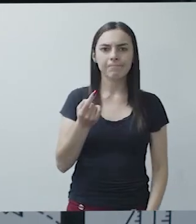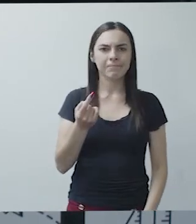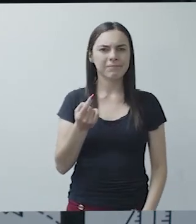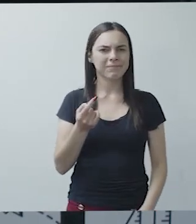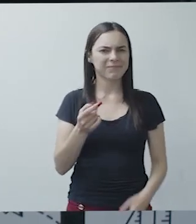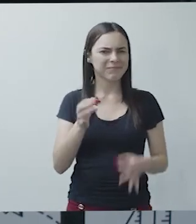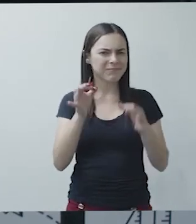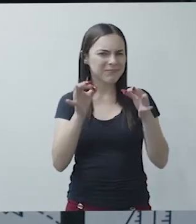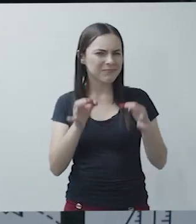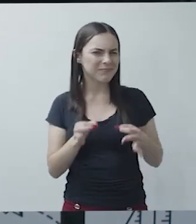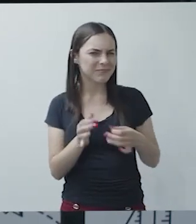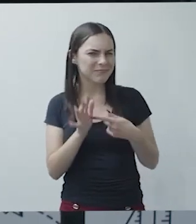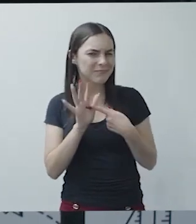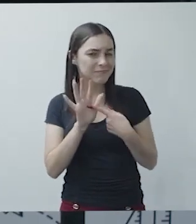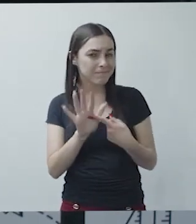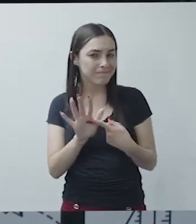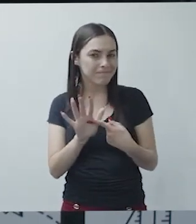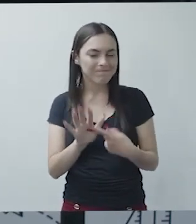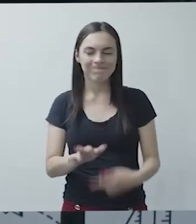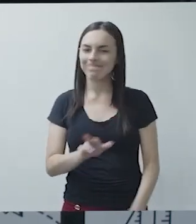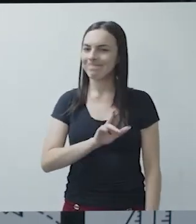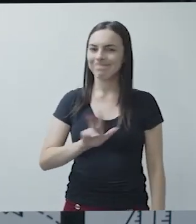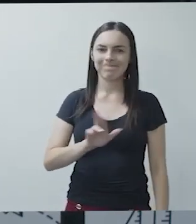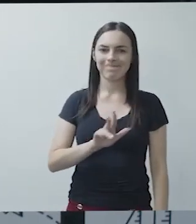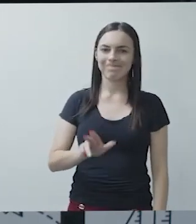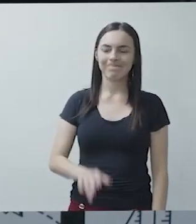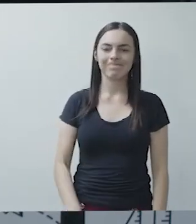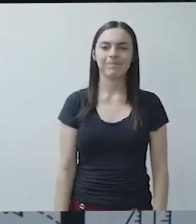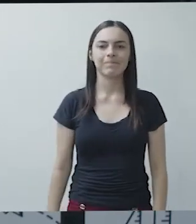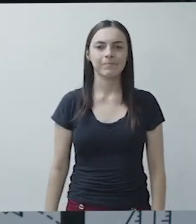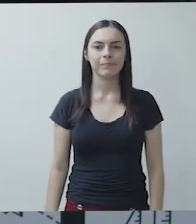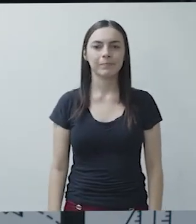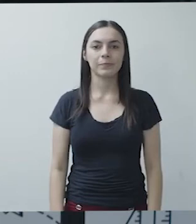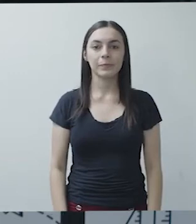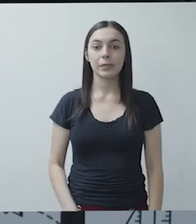no horário que a Ana precisava chegar, né? Se